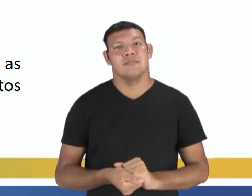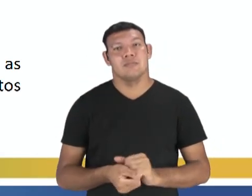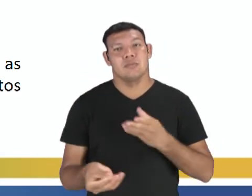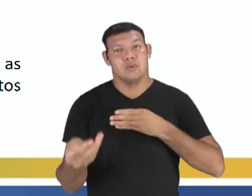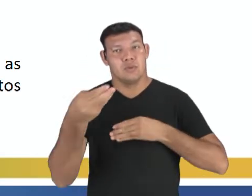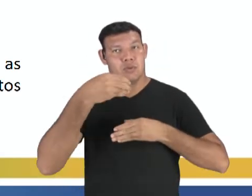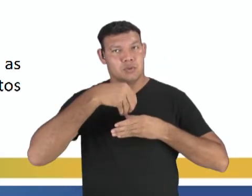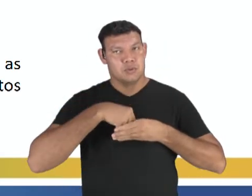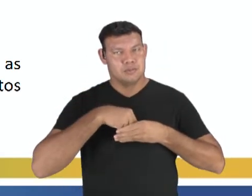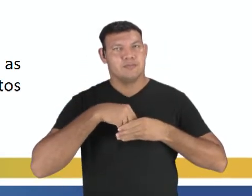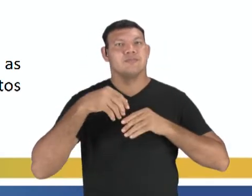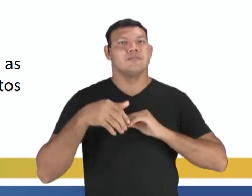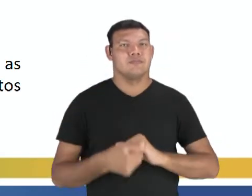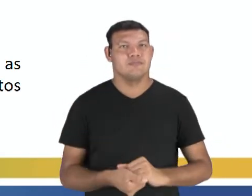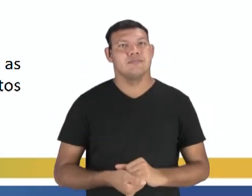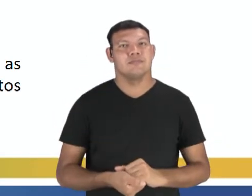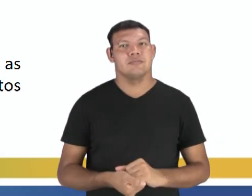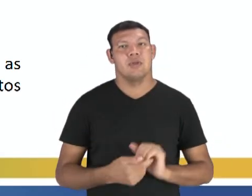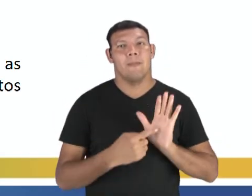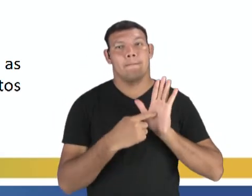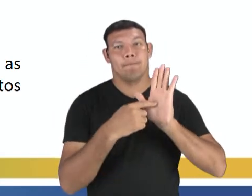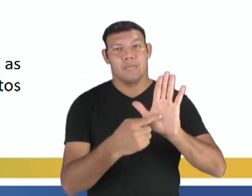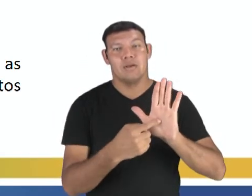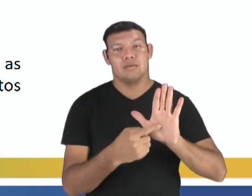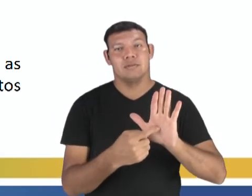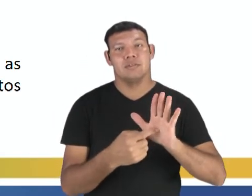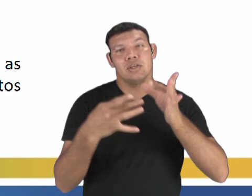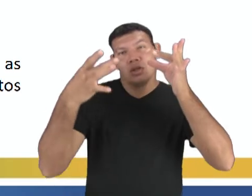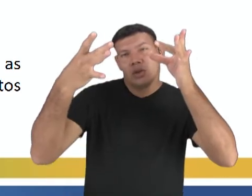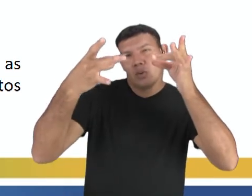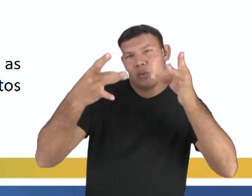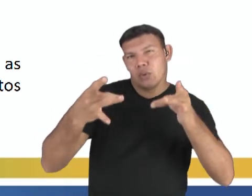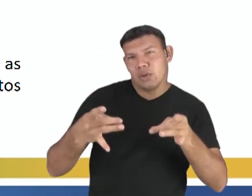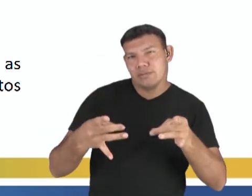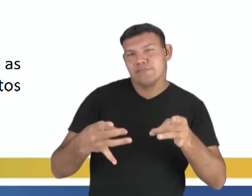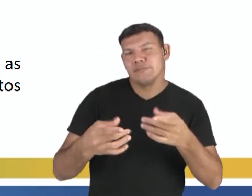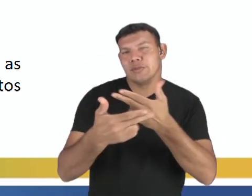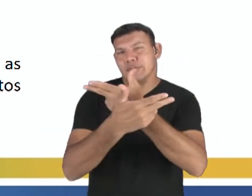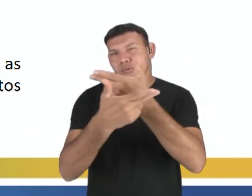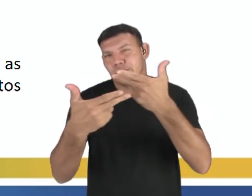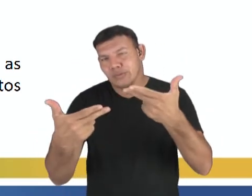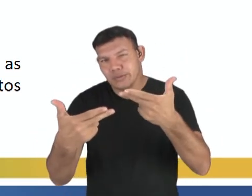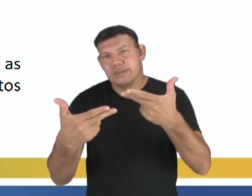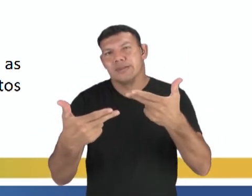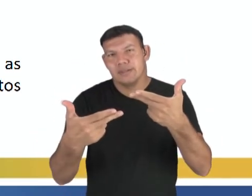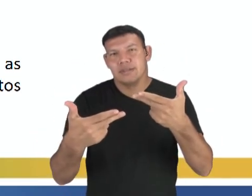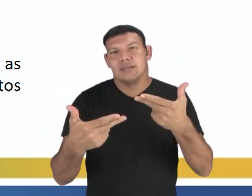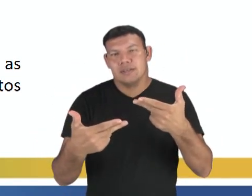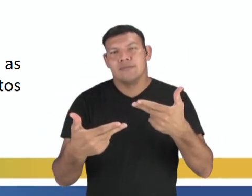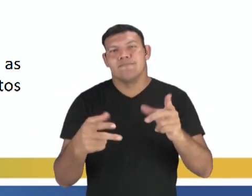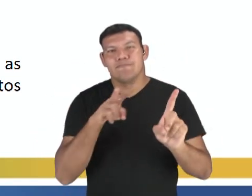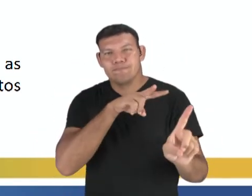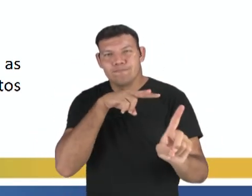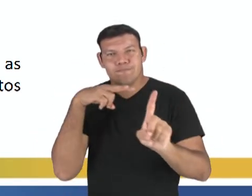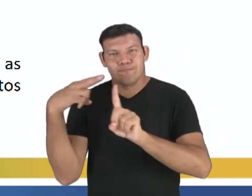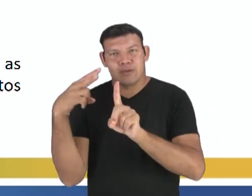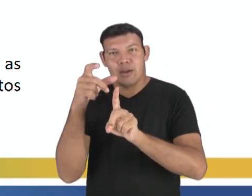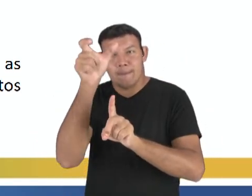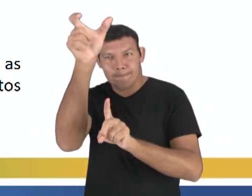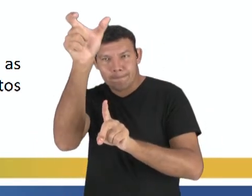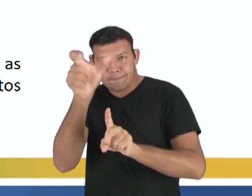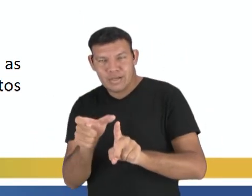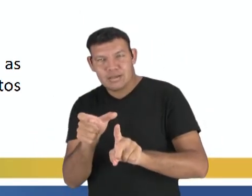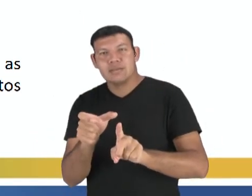descrição subjetiva, que vai apresentar as descrições de algo, todavia evidencia as impressões pessoais